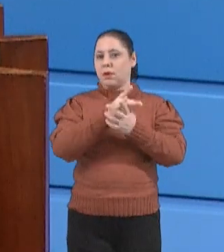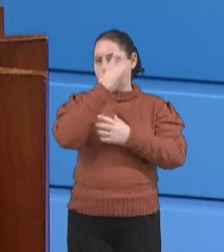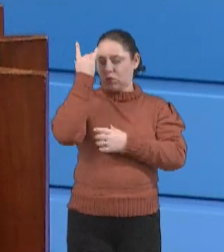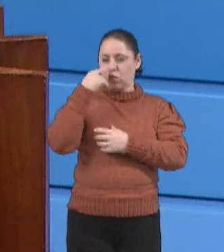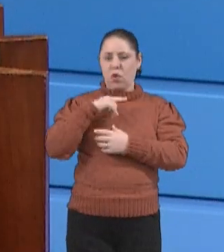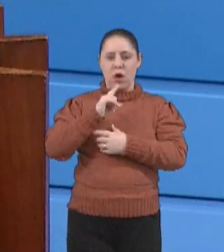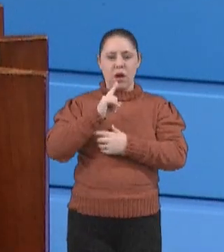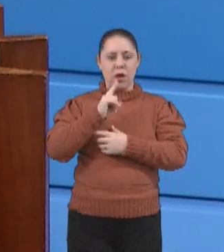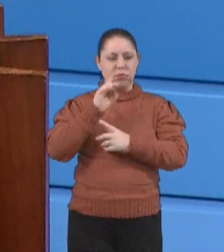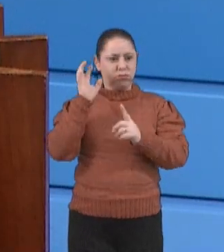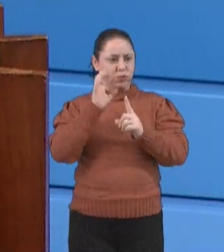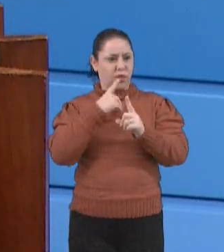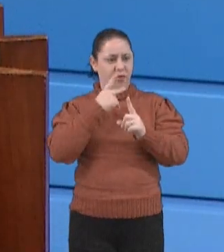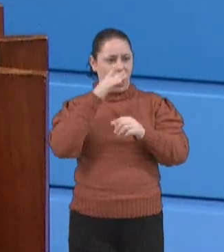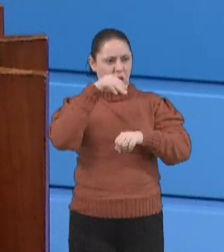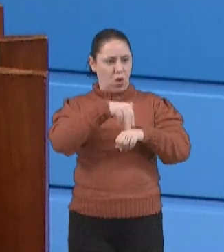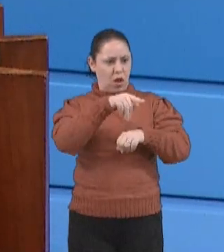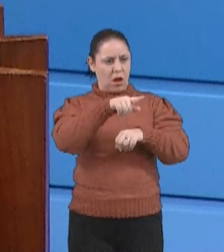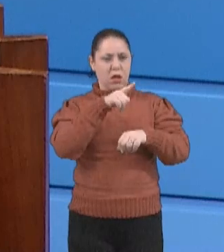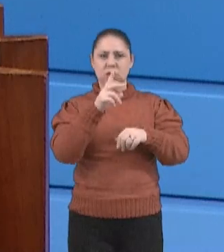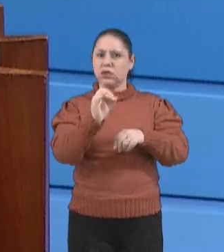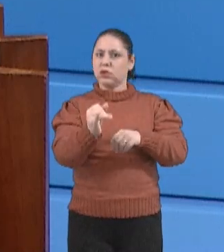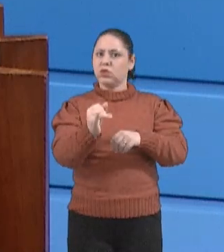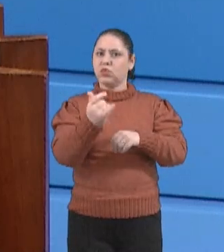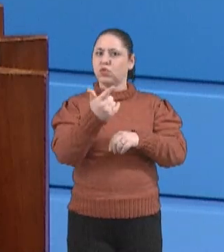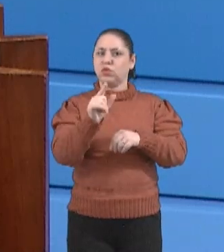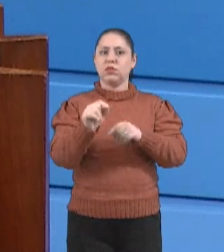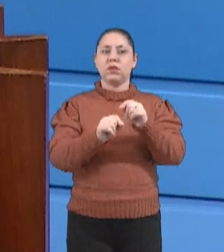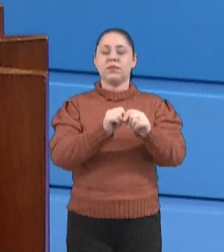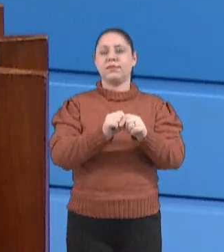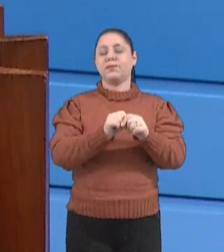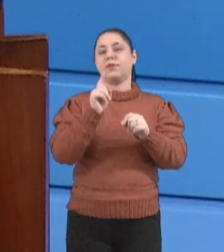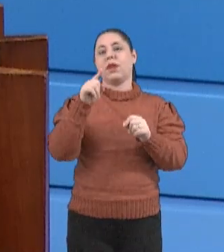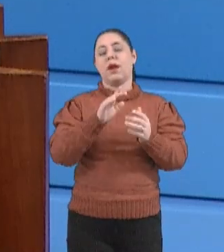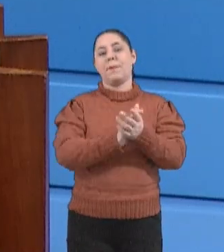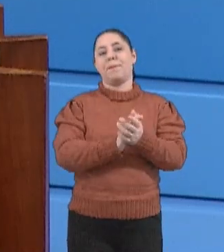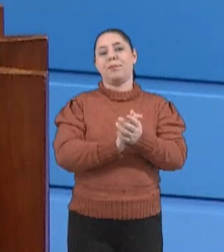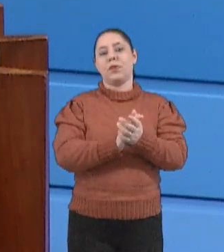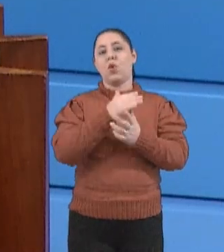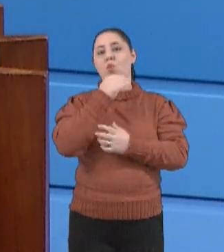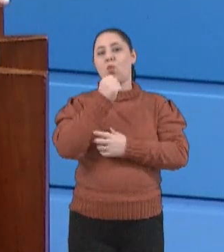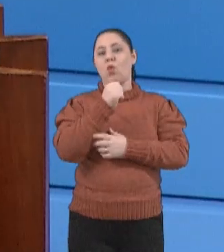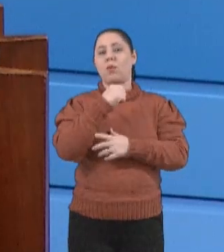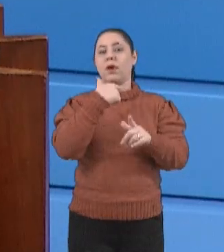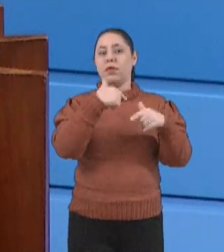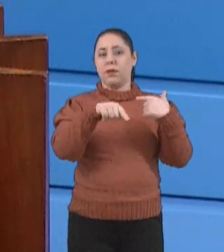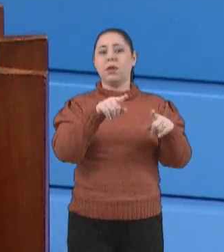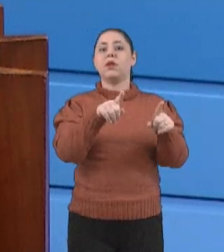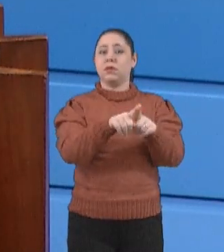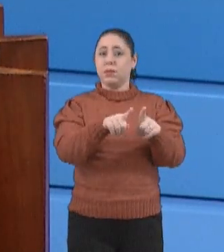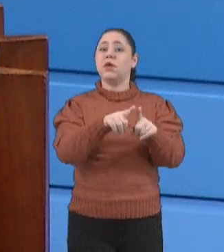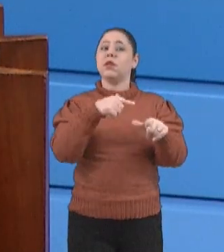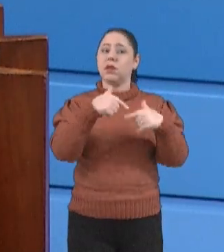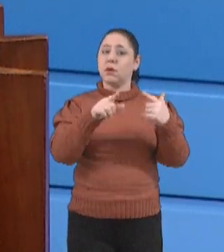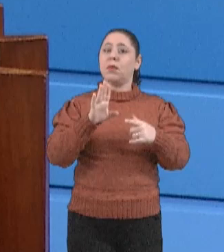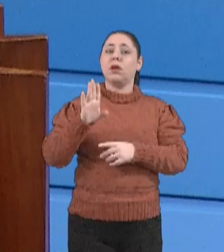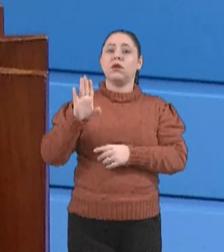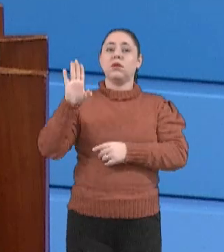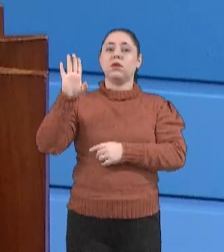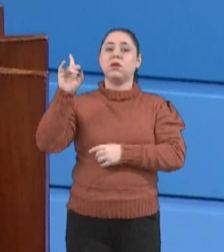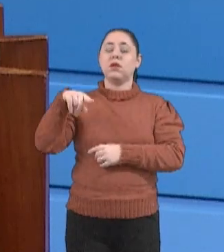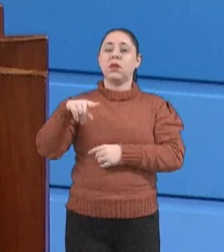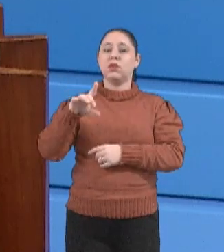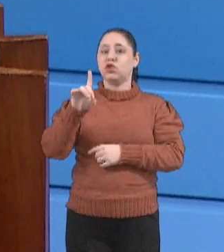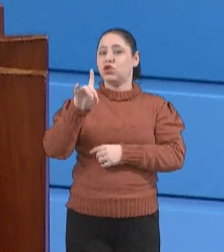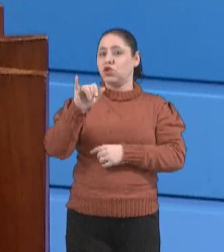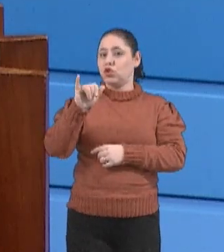não tinha prova nenhuma que estava. Se o que tinha o rapaz que trabalhava e realmente trabalhava na campanha